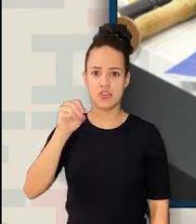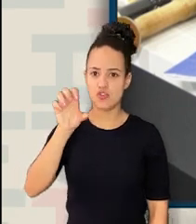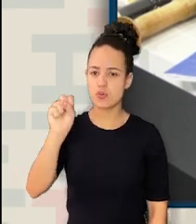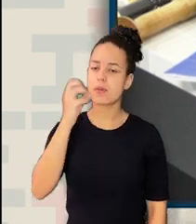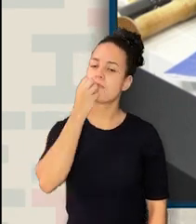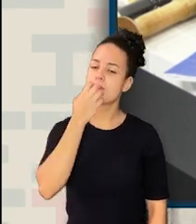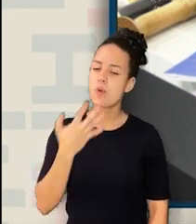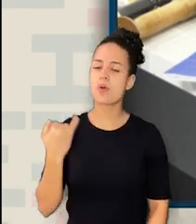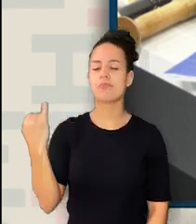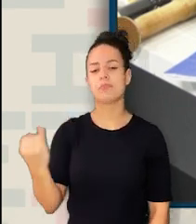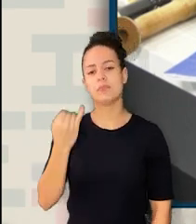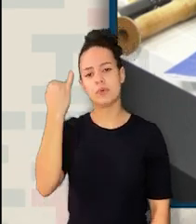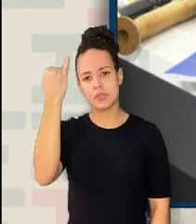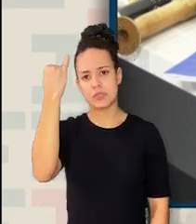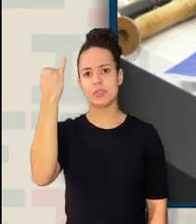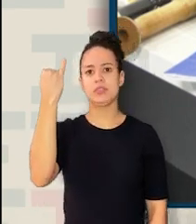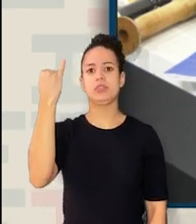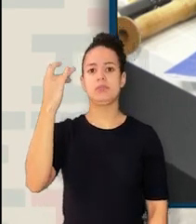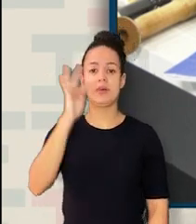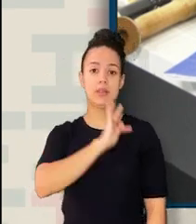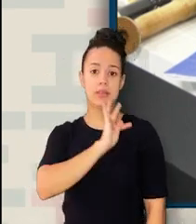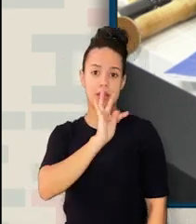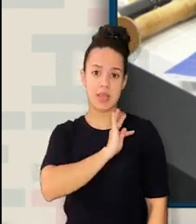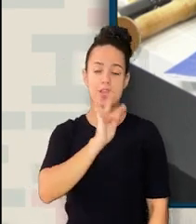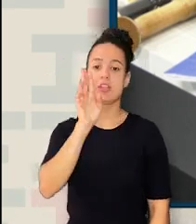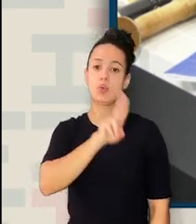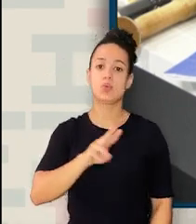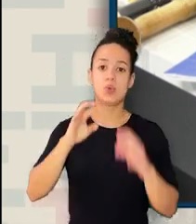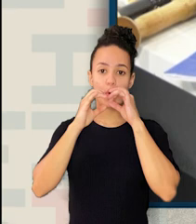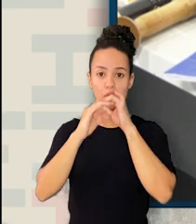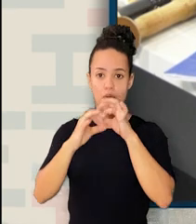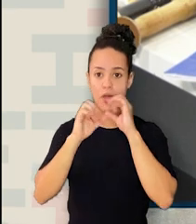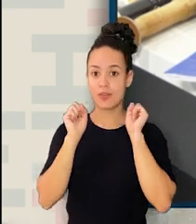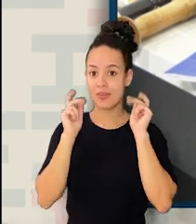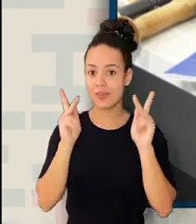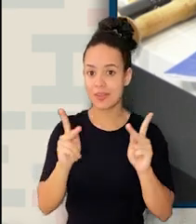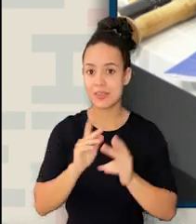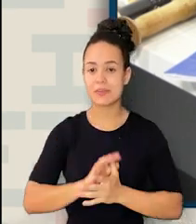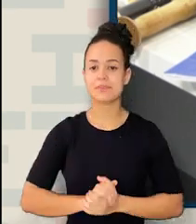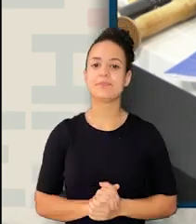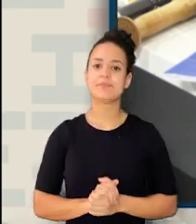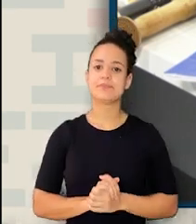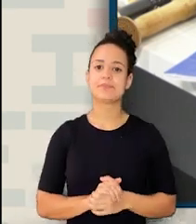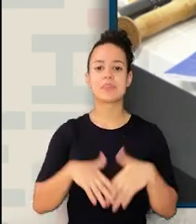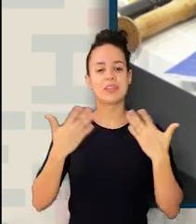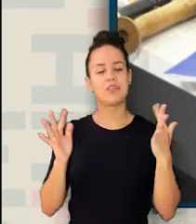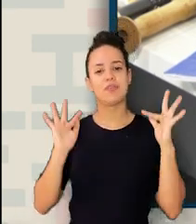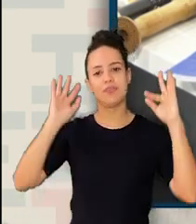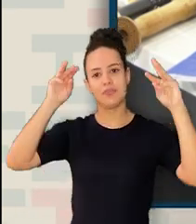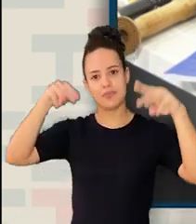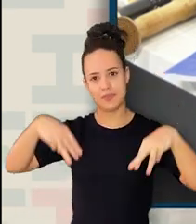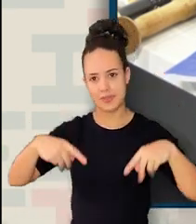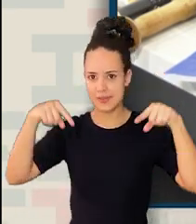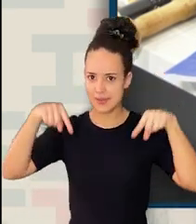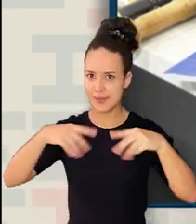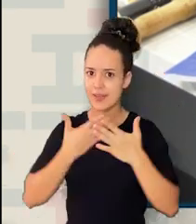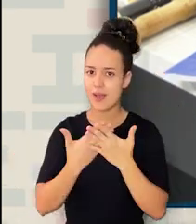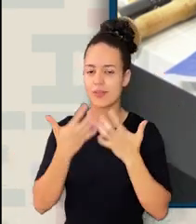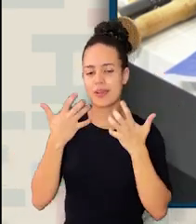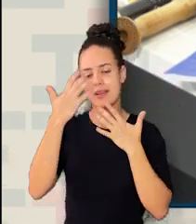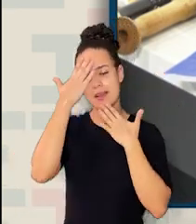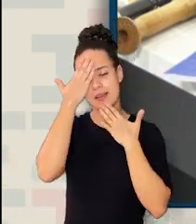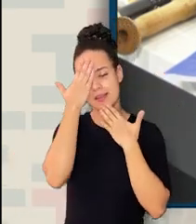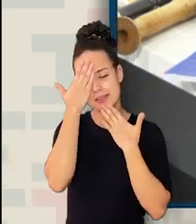muito importante para a técnica do flautista, tá bom? Então, eu vou encerrar esse módulo. Eu queria